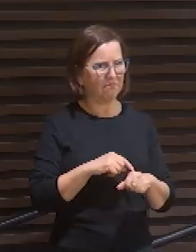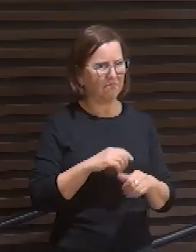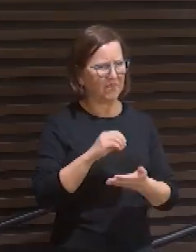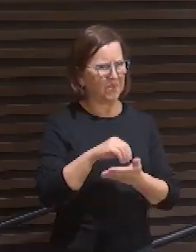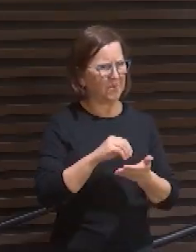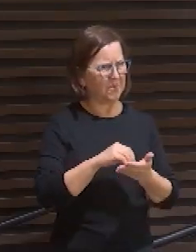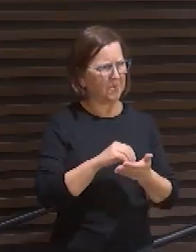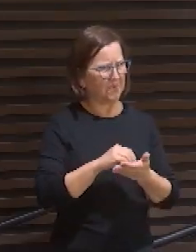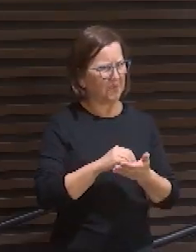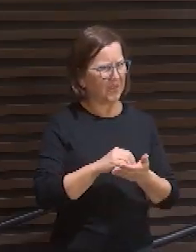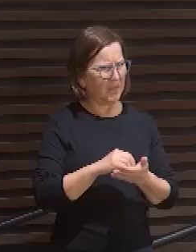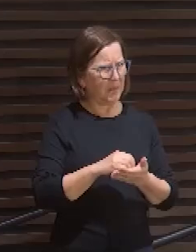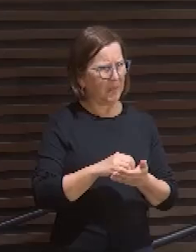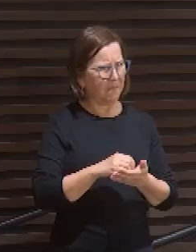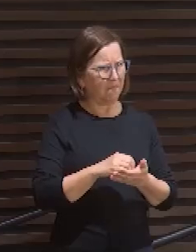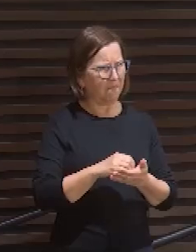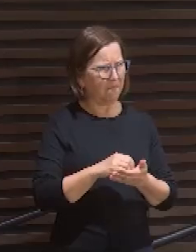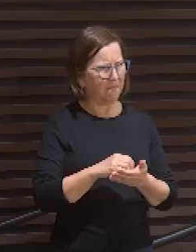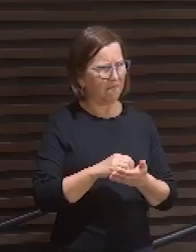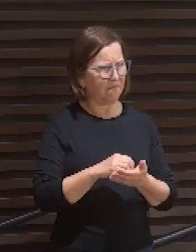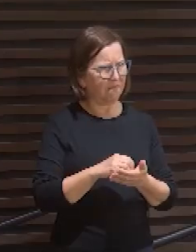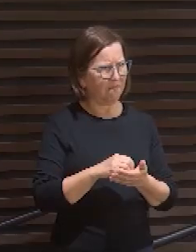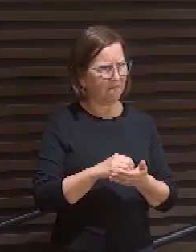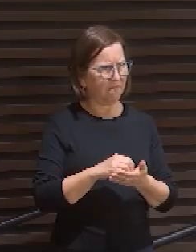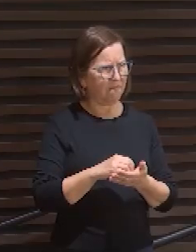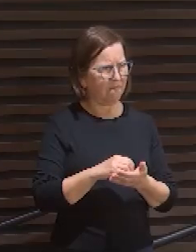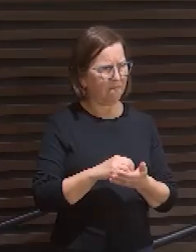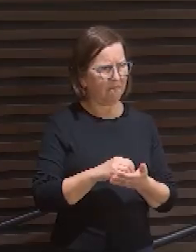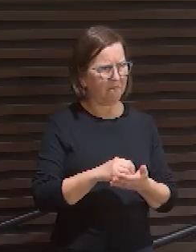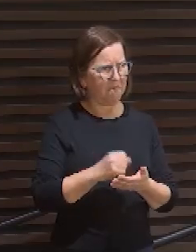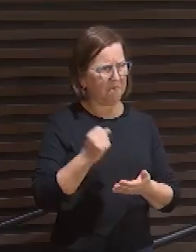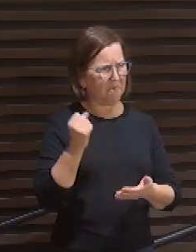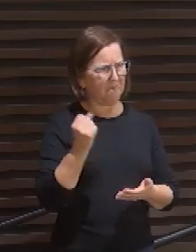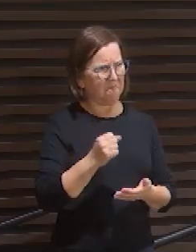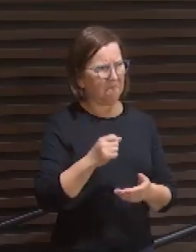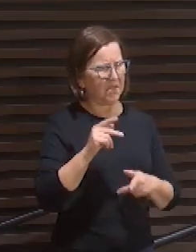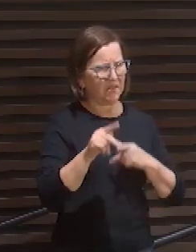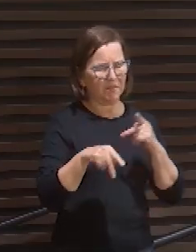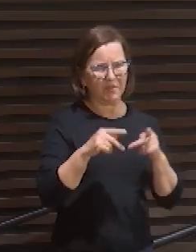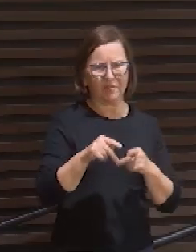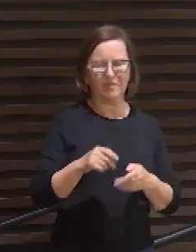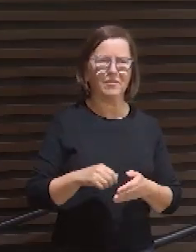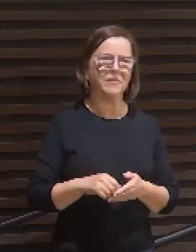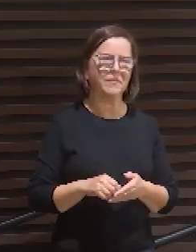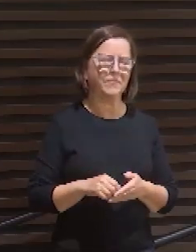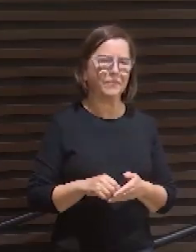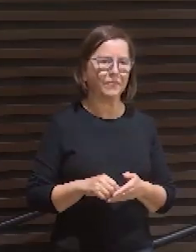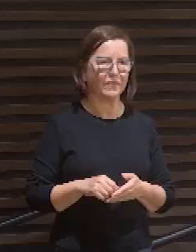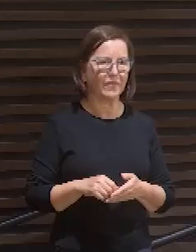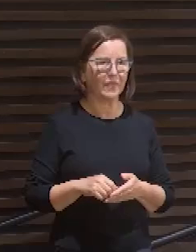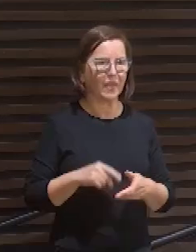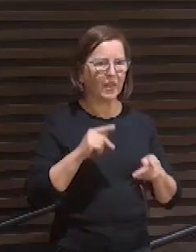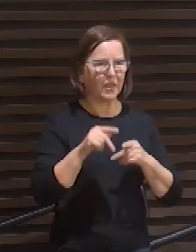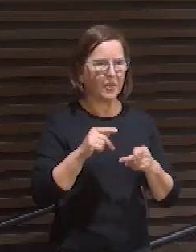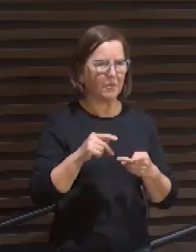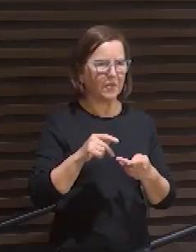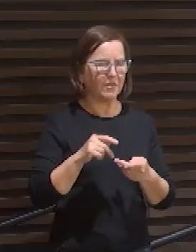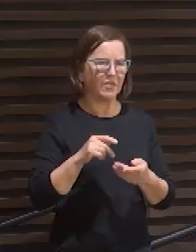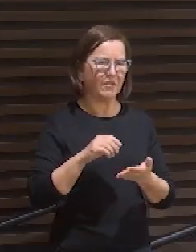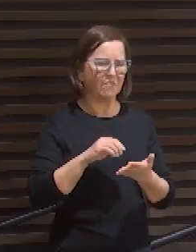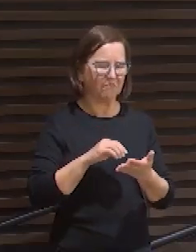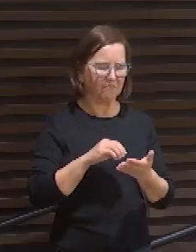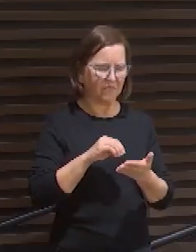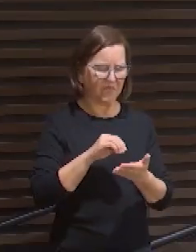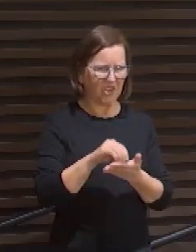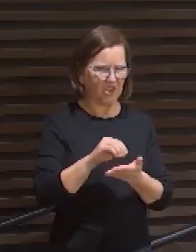pessoas, bets. As pessoas estão jogando o tempo todo, perdendo dinheiro,